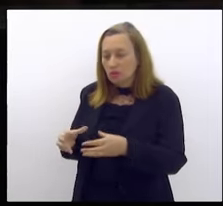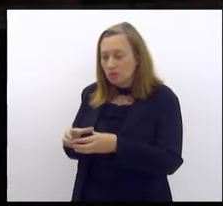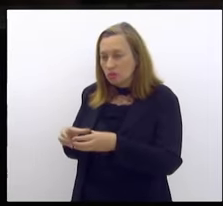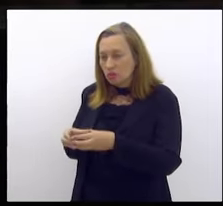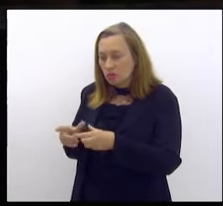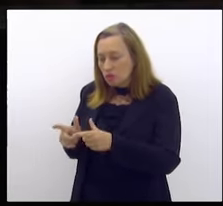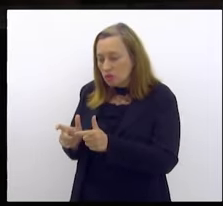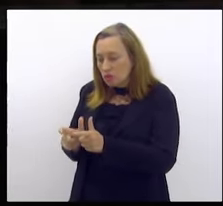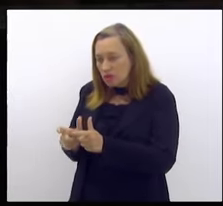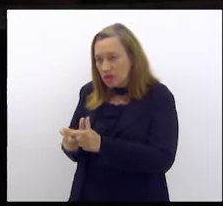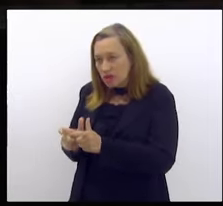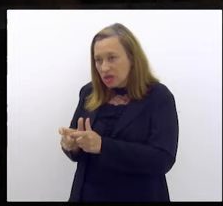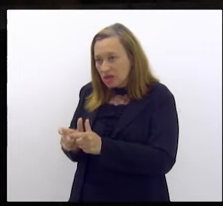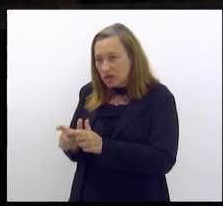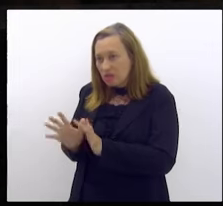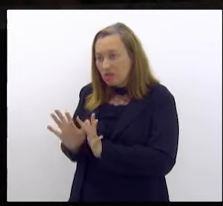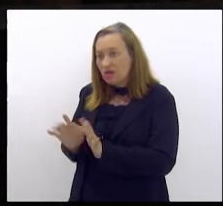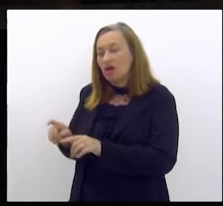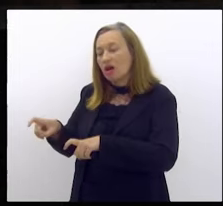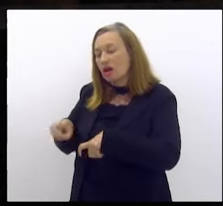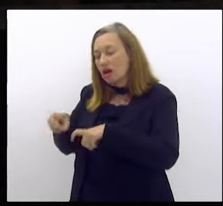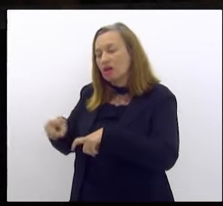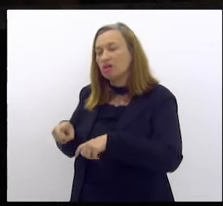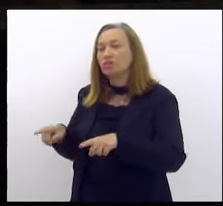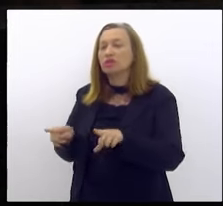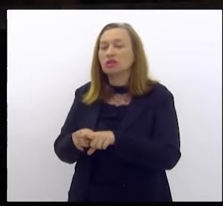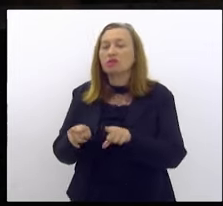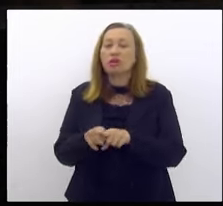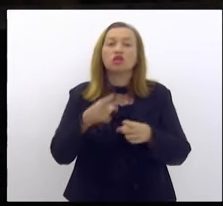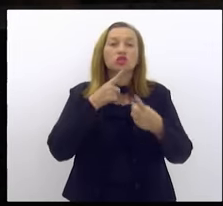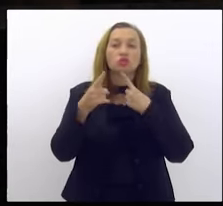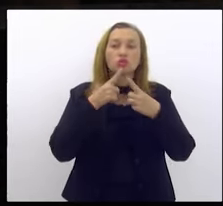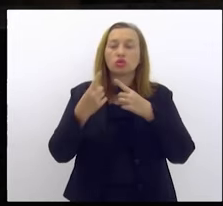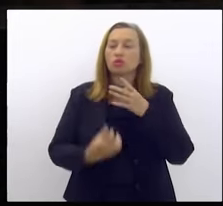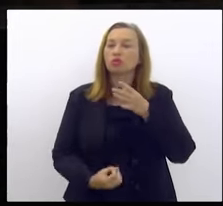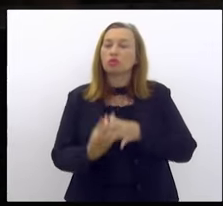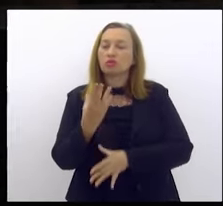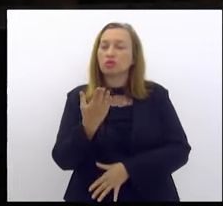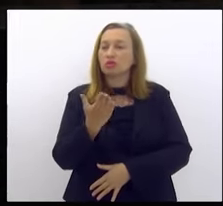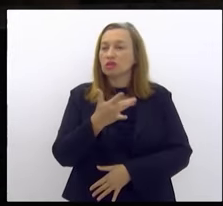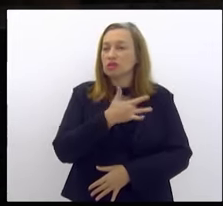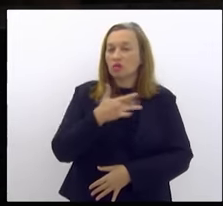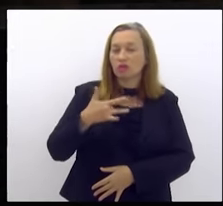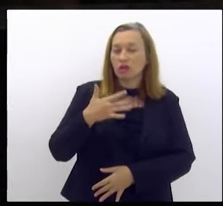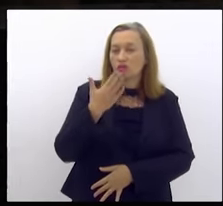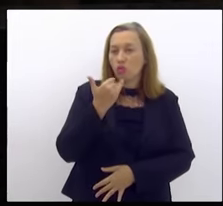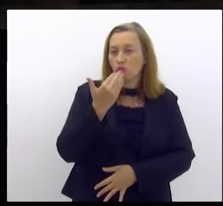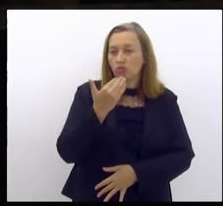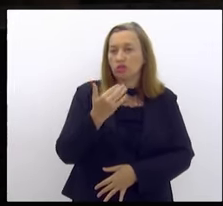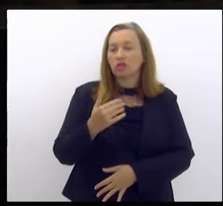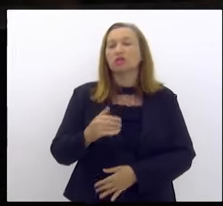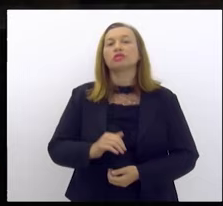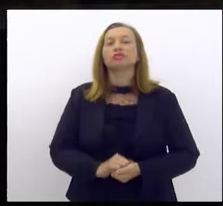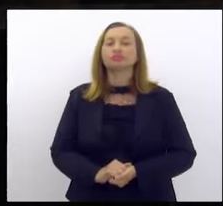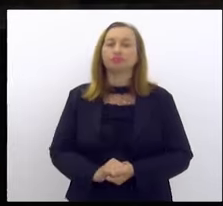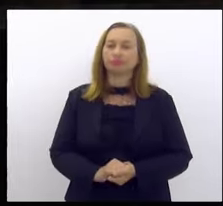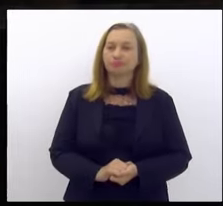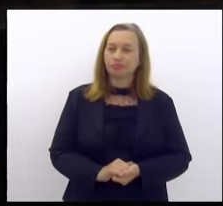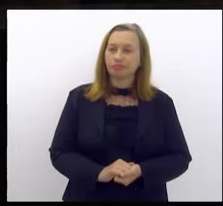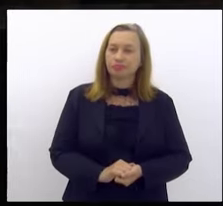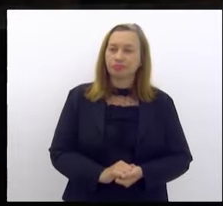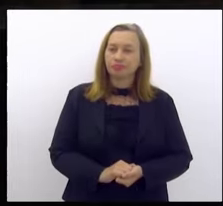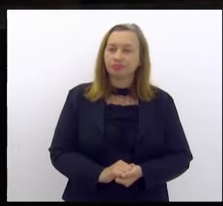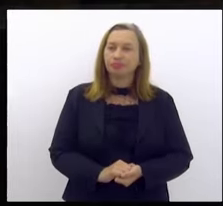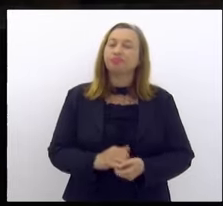que a gente traga esse debate também de produção de alimento saudável no âmbito